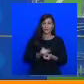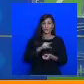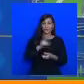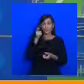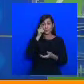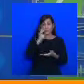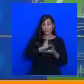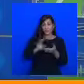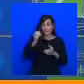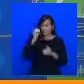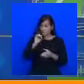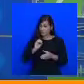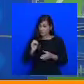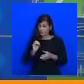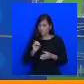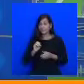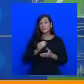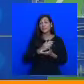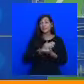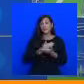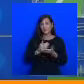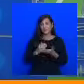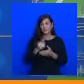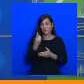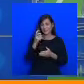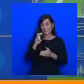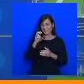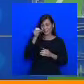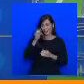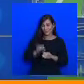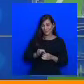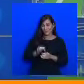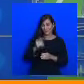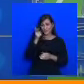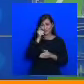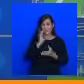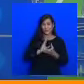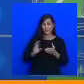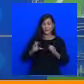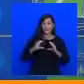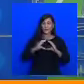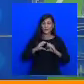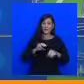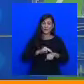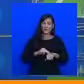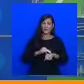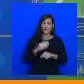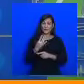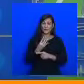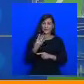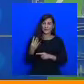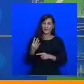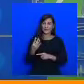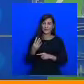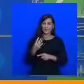Você ganha com zero acerto, ganha também a partir de 15 acertos na Lotomania. Bola marrom número 44,